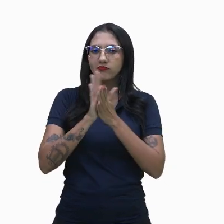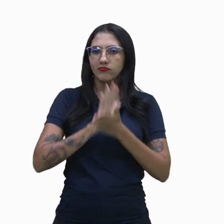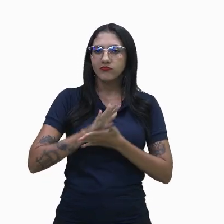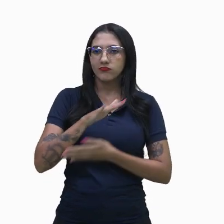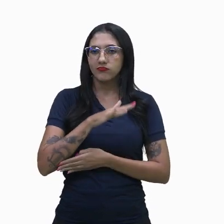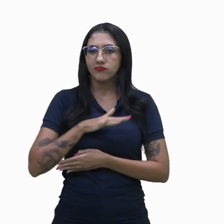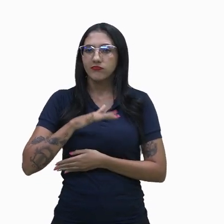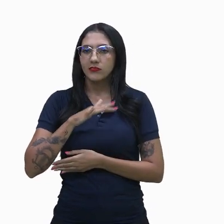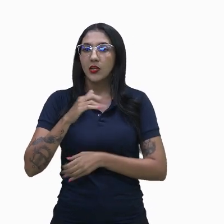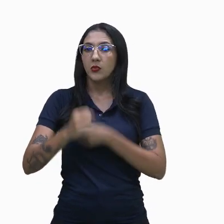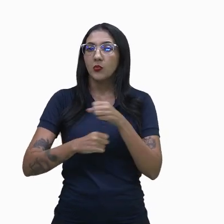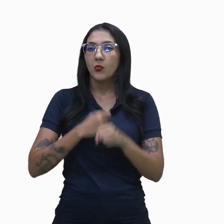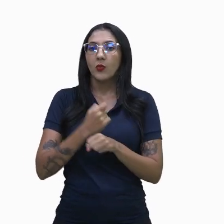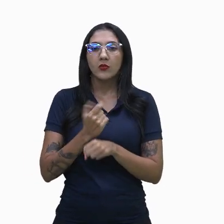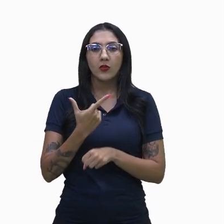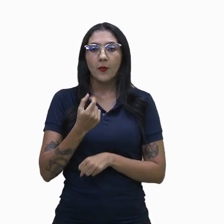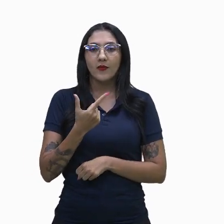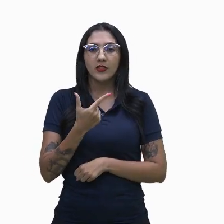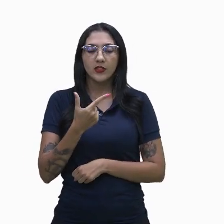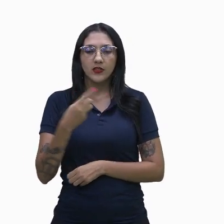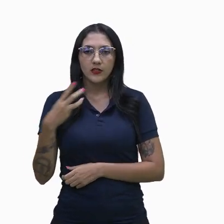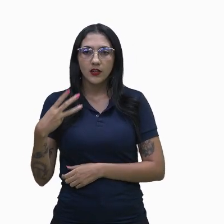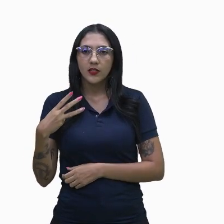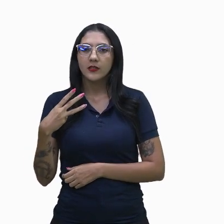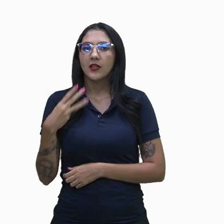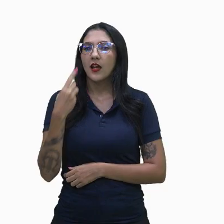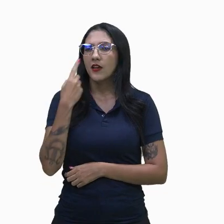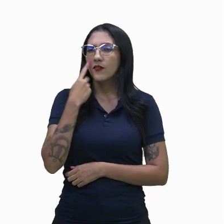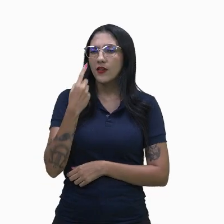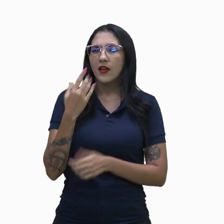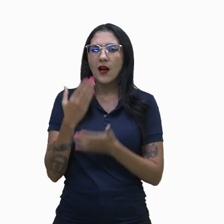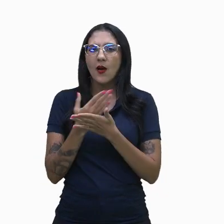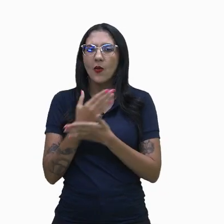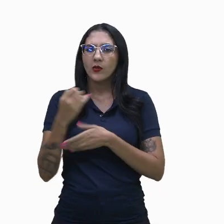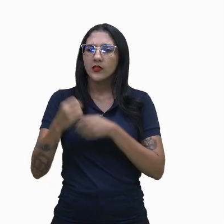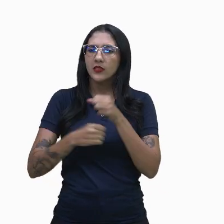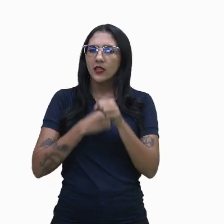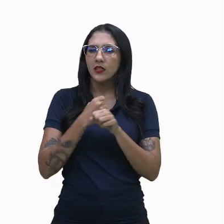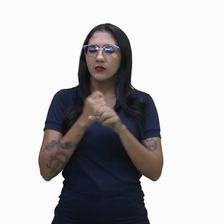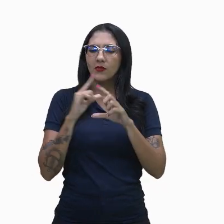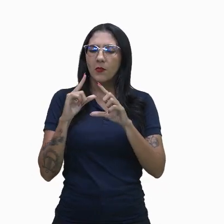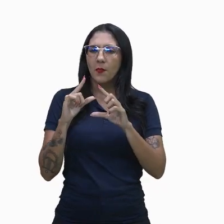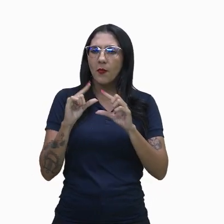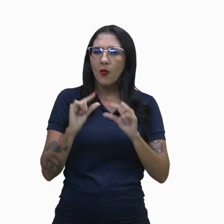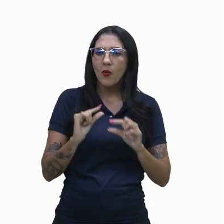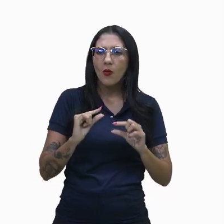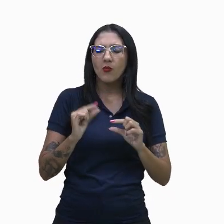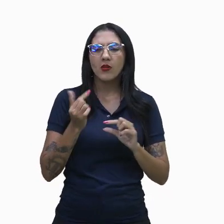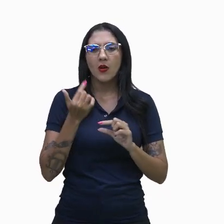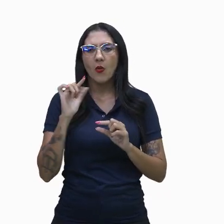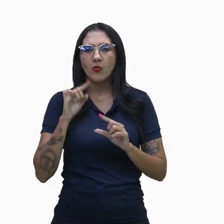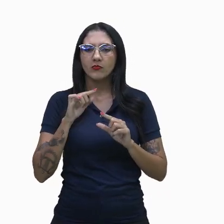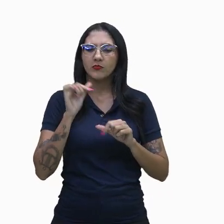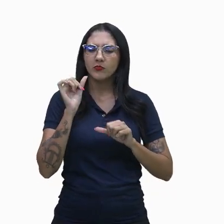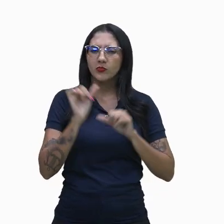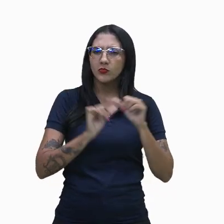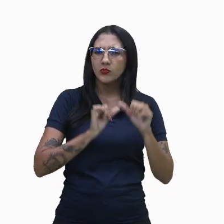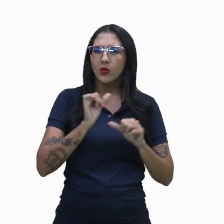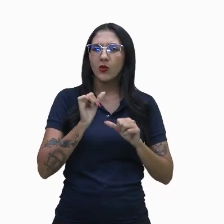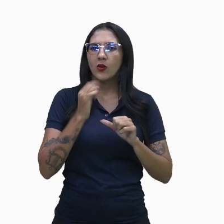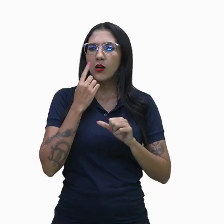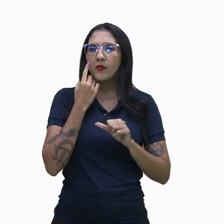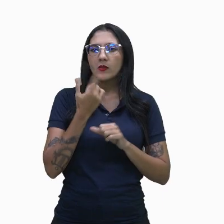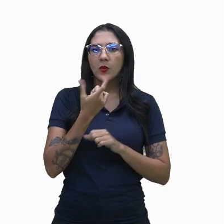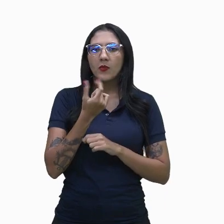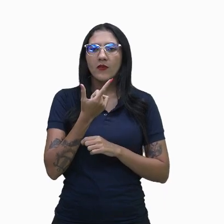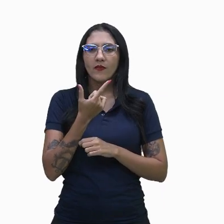ano de 2023, né? Aí a gente tem alguns anos em que reduziram, o outro ano ali oscilou, em 2020 a gente tem um